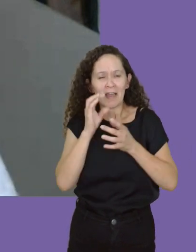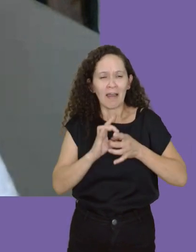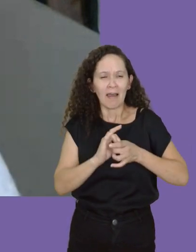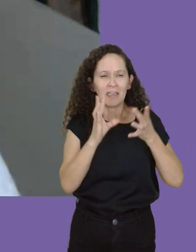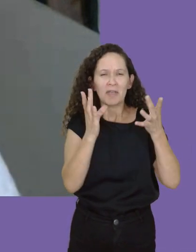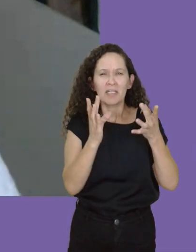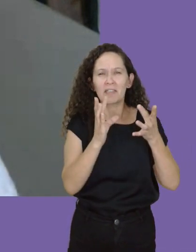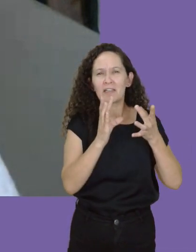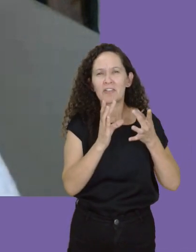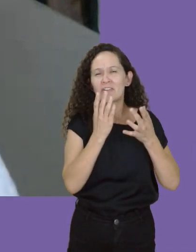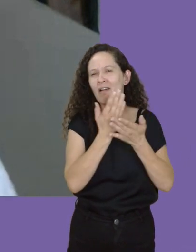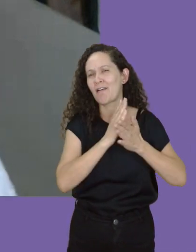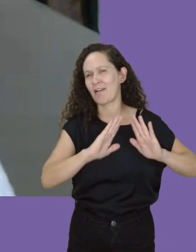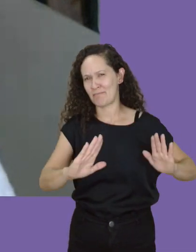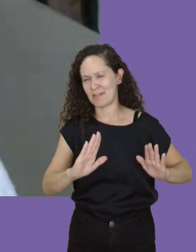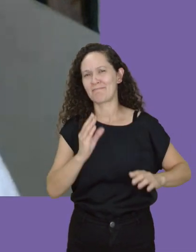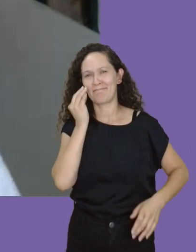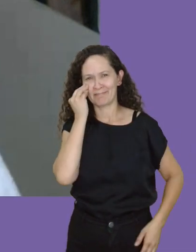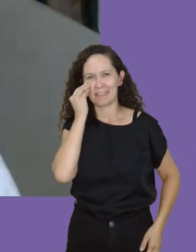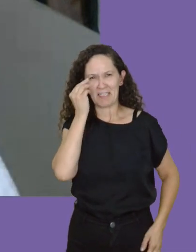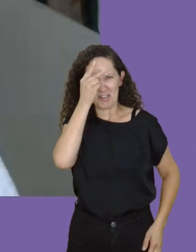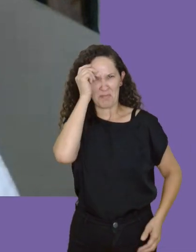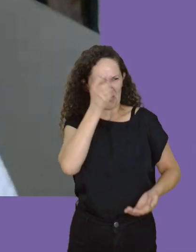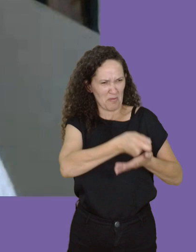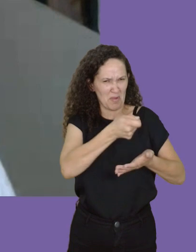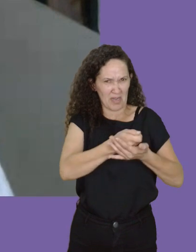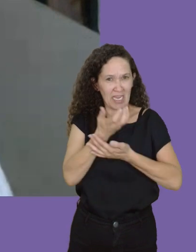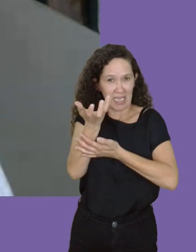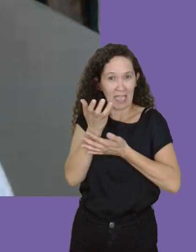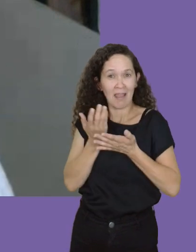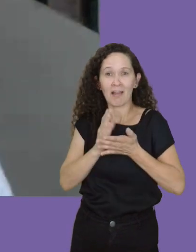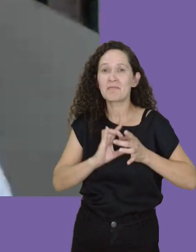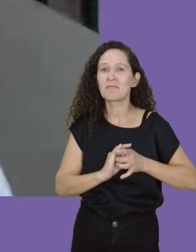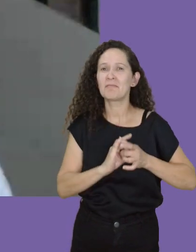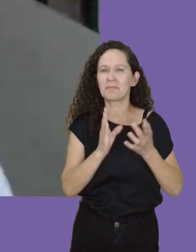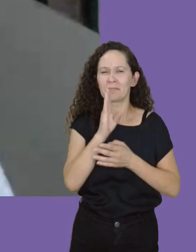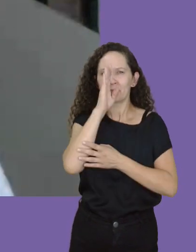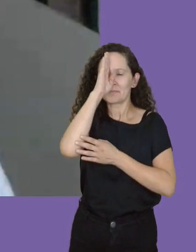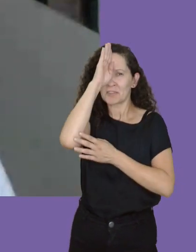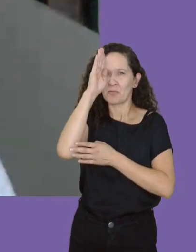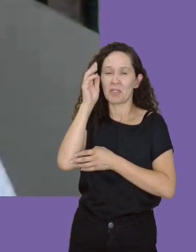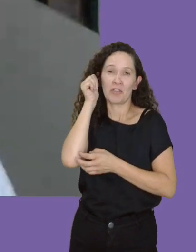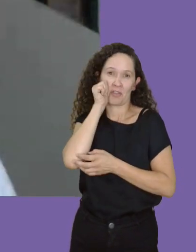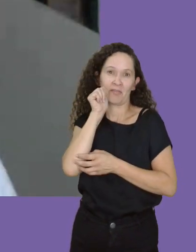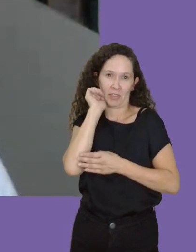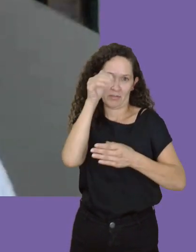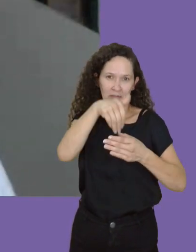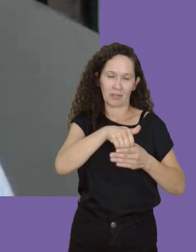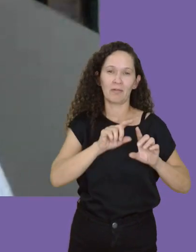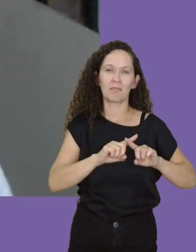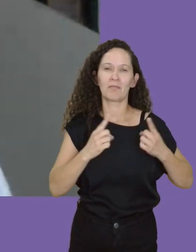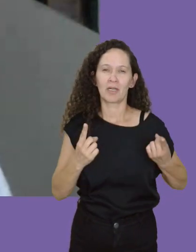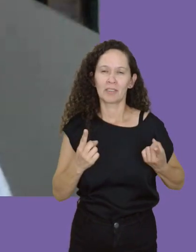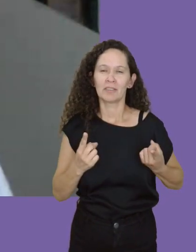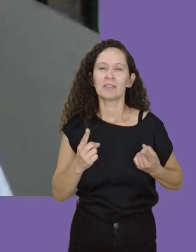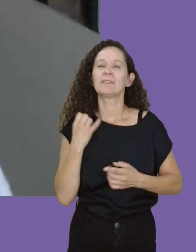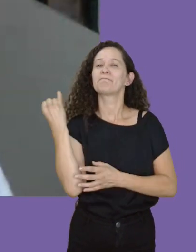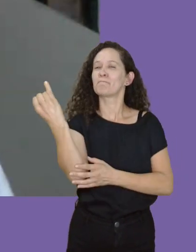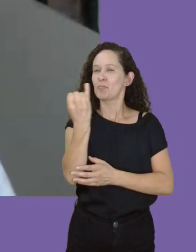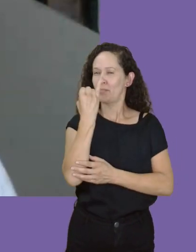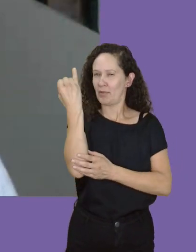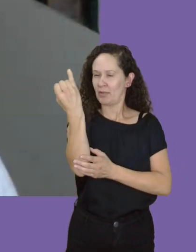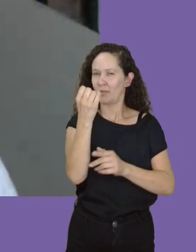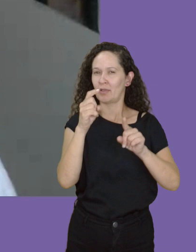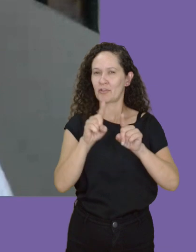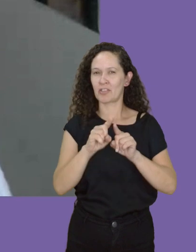democrática destes mandatários e mandatárias, né, especialmente as mandatárias. Mas acho que uma face importante também